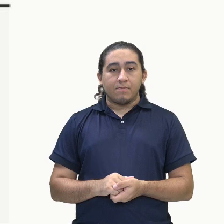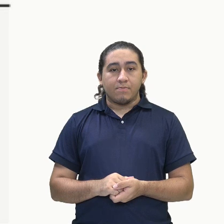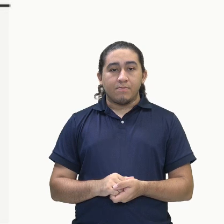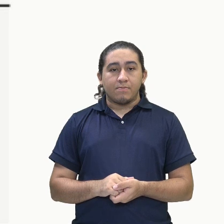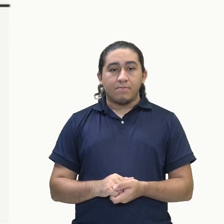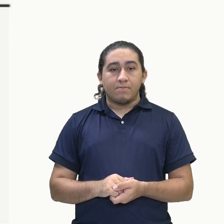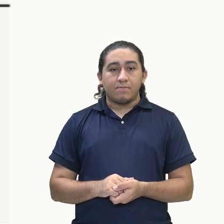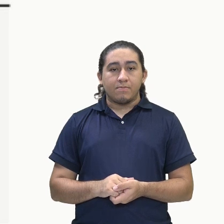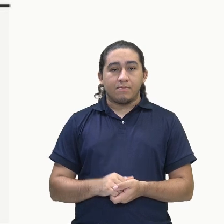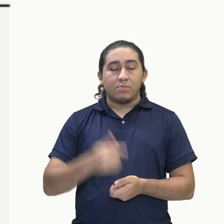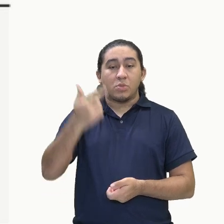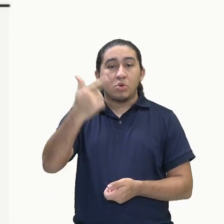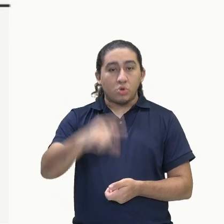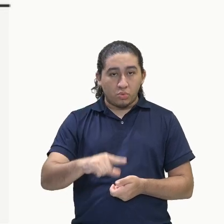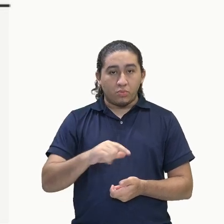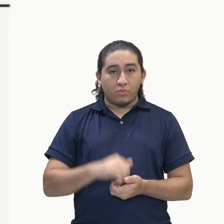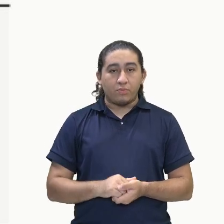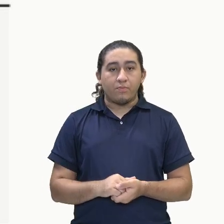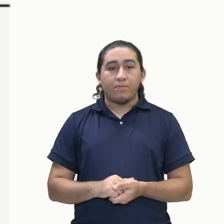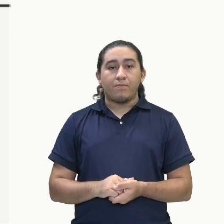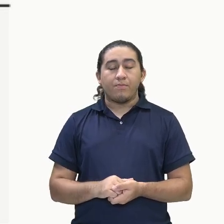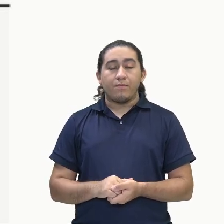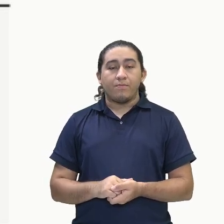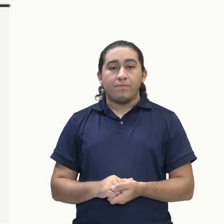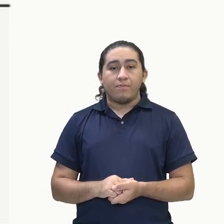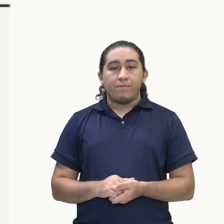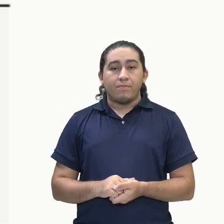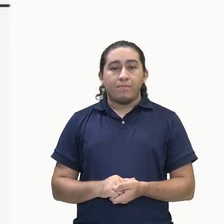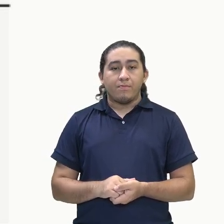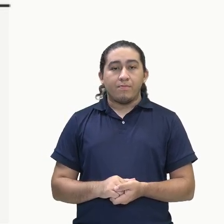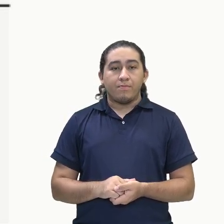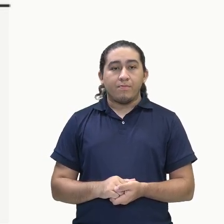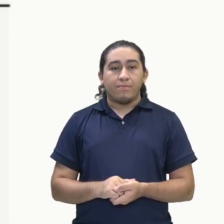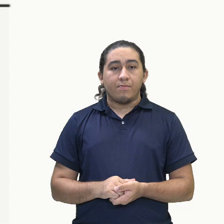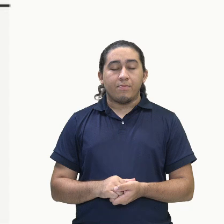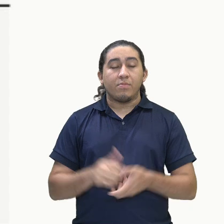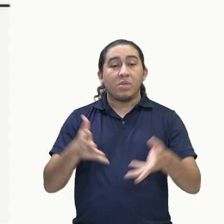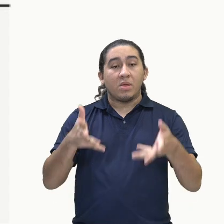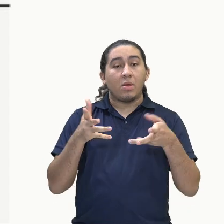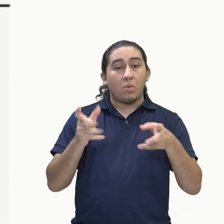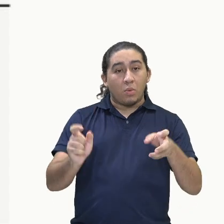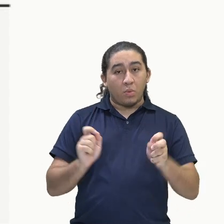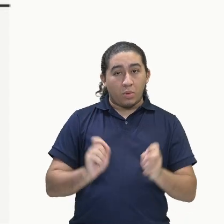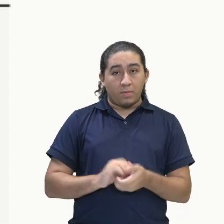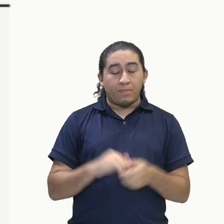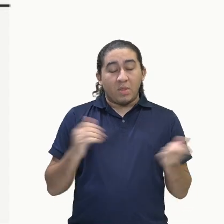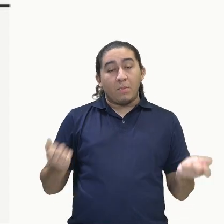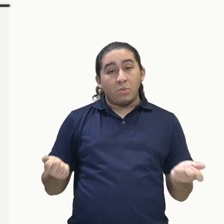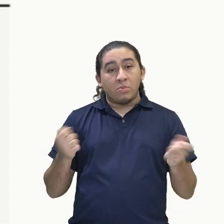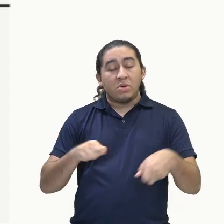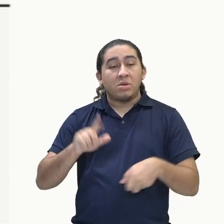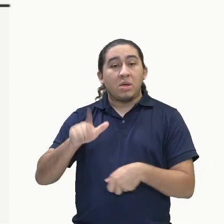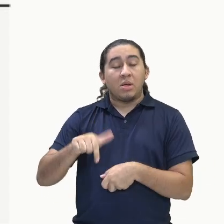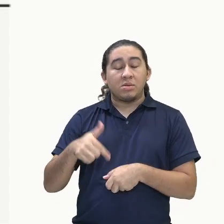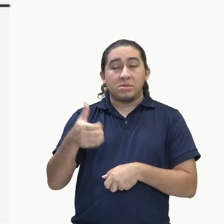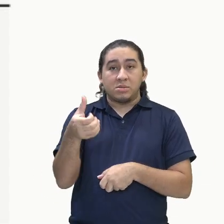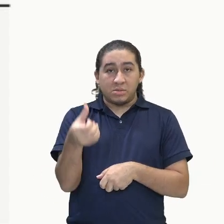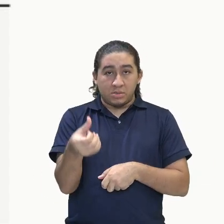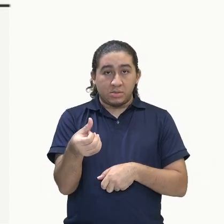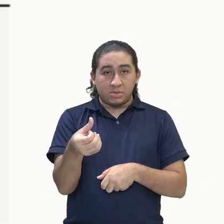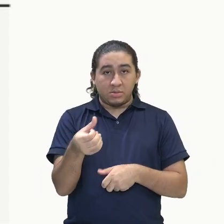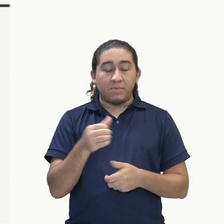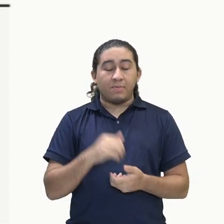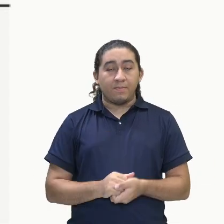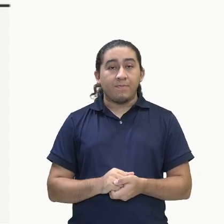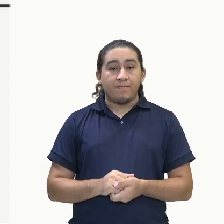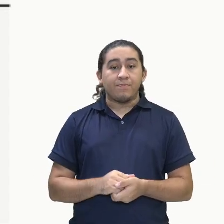terceiro exemplo para a gente seguir. Diz o seguinte, ele quer que a probabilidade ocorra 6, né? Para ocorrer 6.